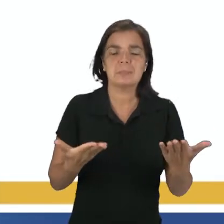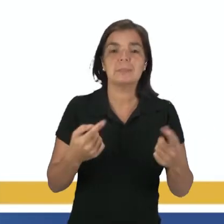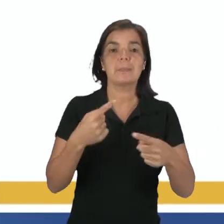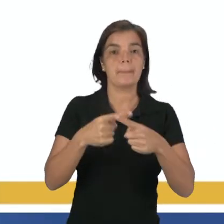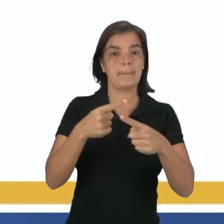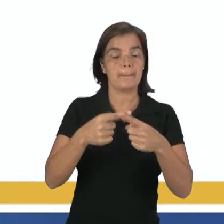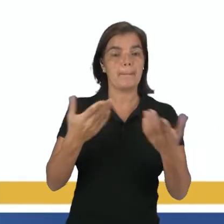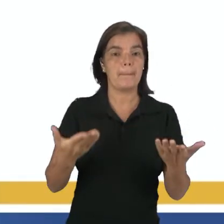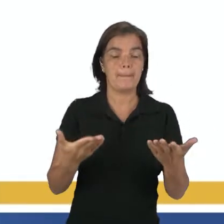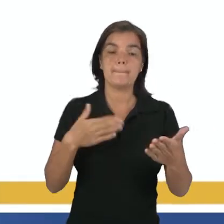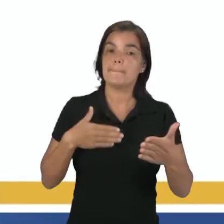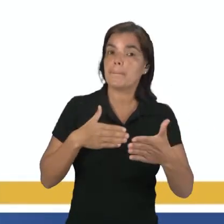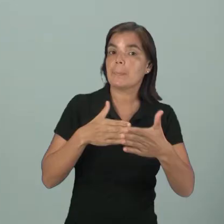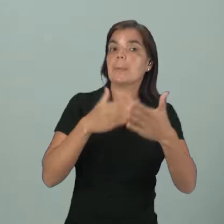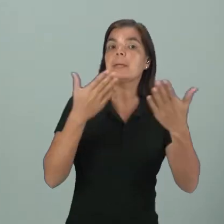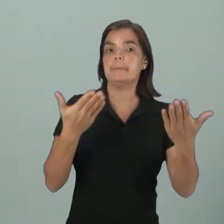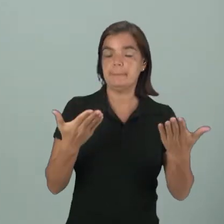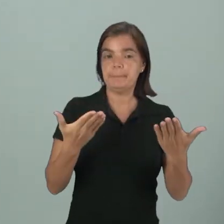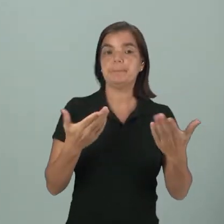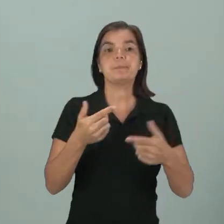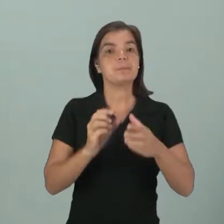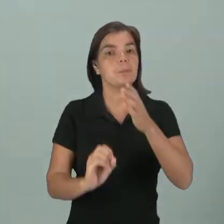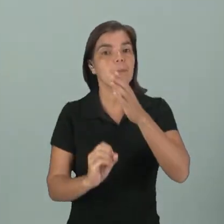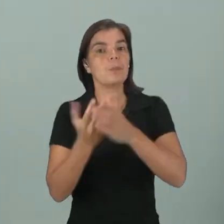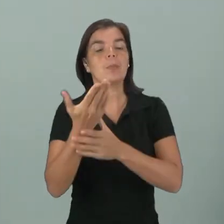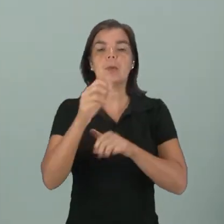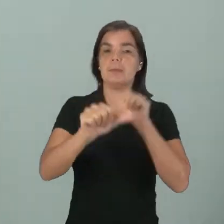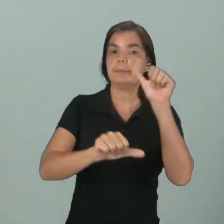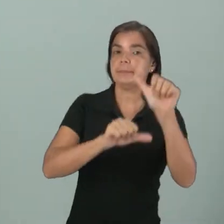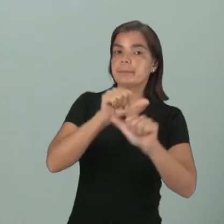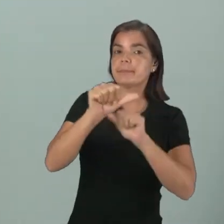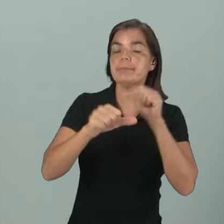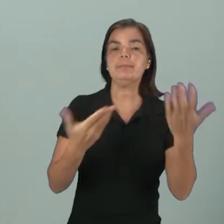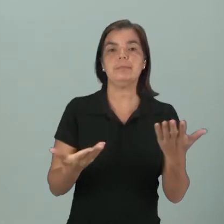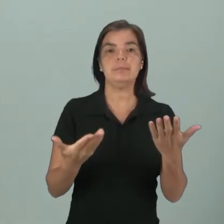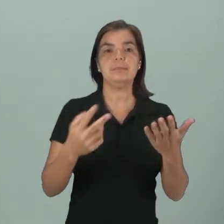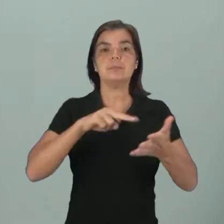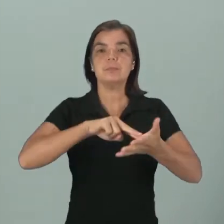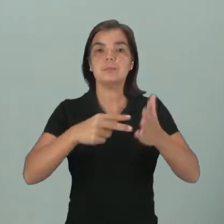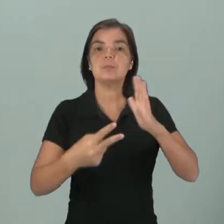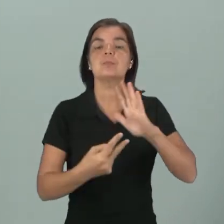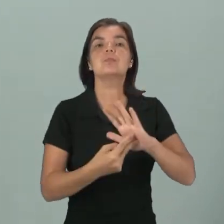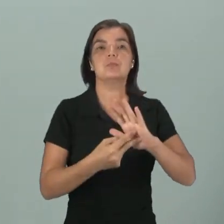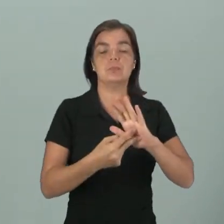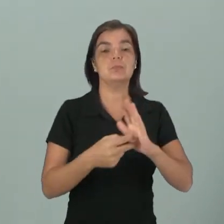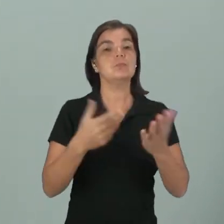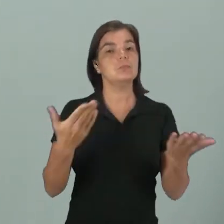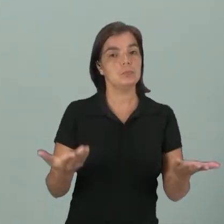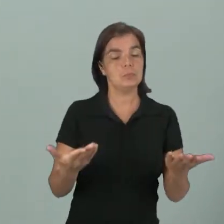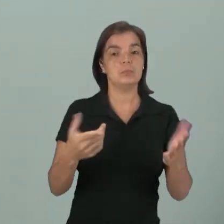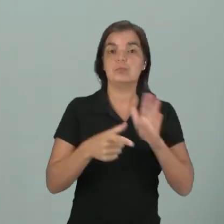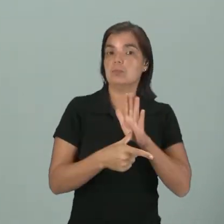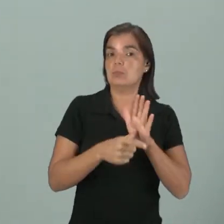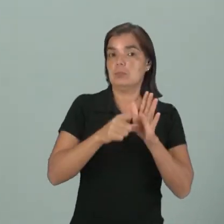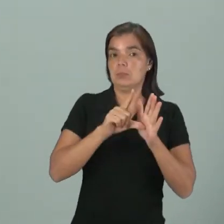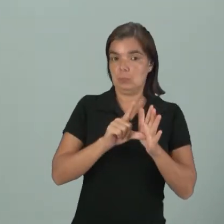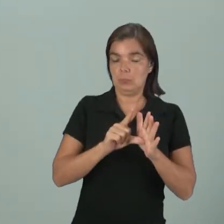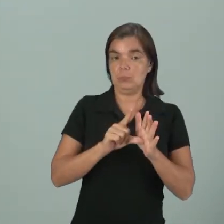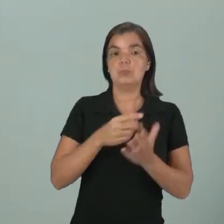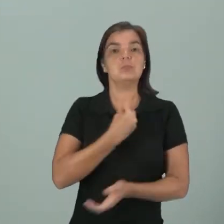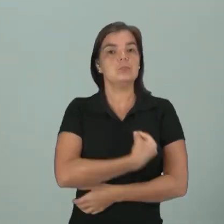Porque foram impactos geradores de mudança, ou seja, uma condição